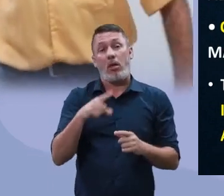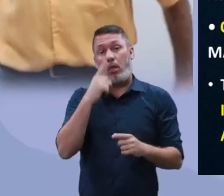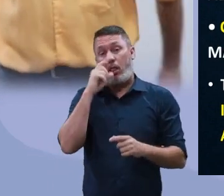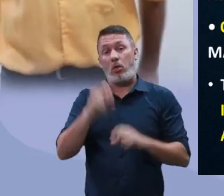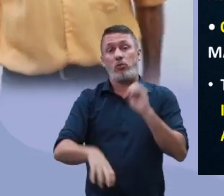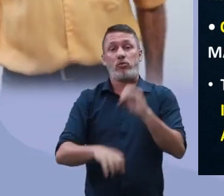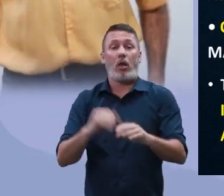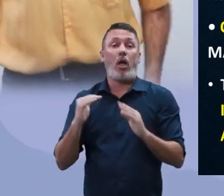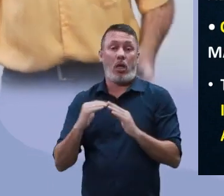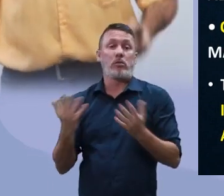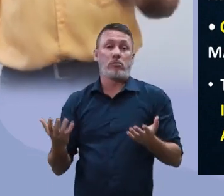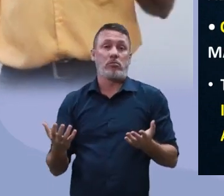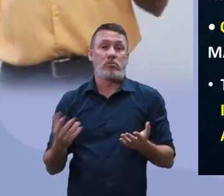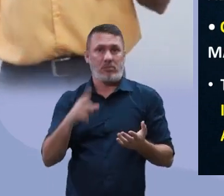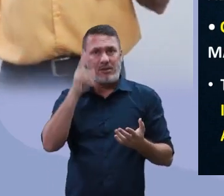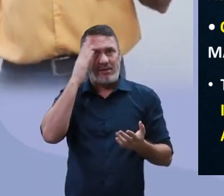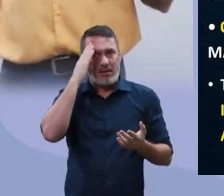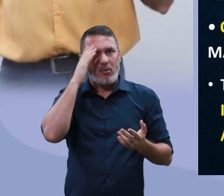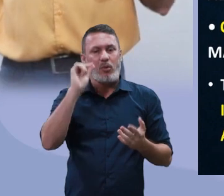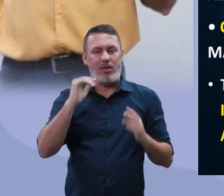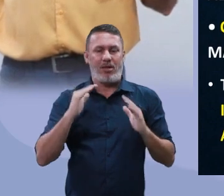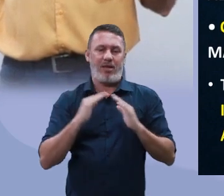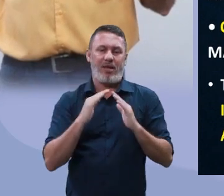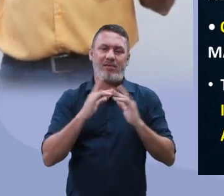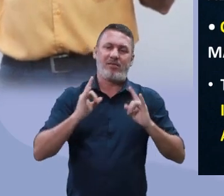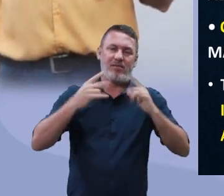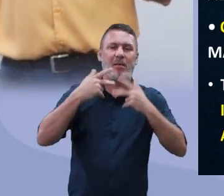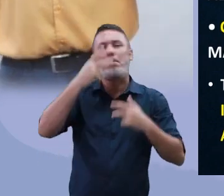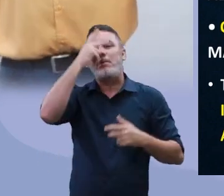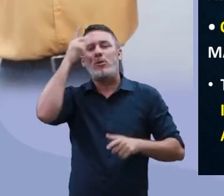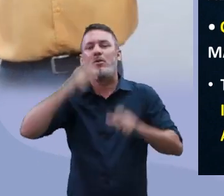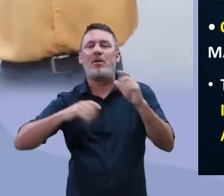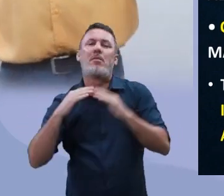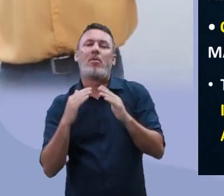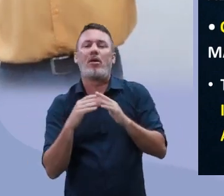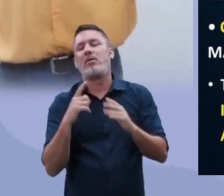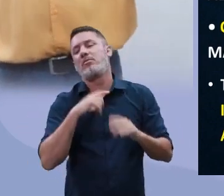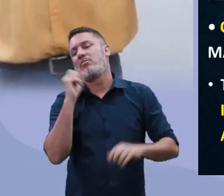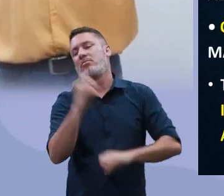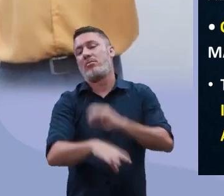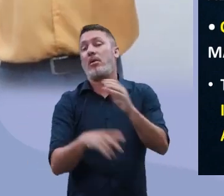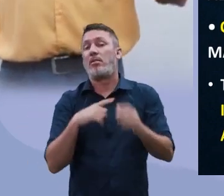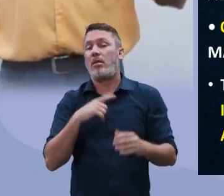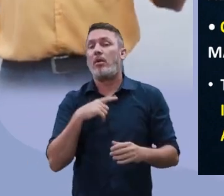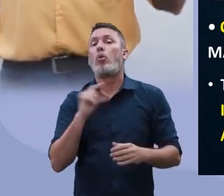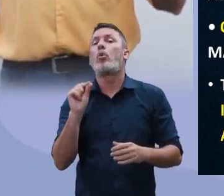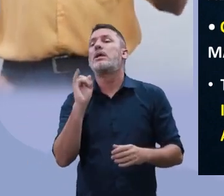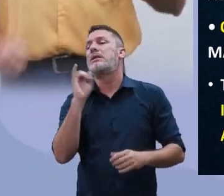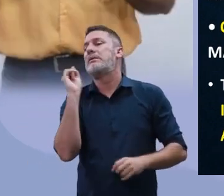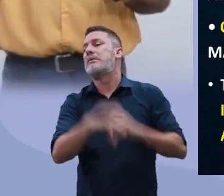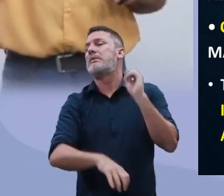falando do lixo urbano, que é o lixo sólido, a gente tem que lembrar que esse lixo urbano, comumente,